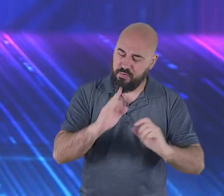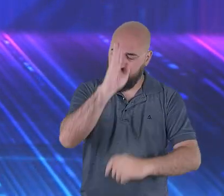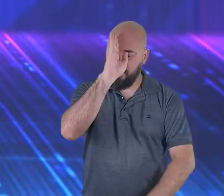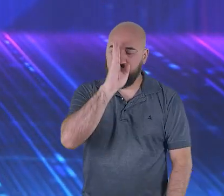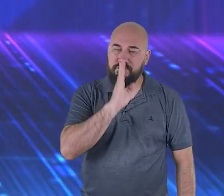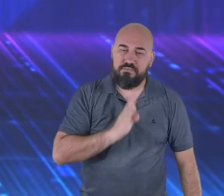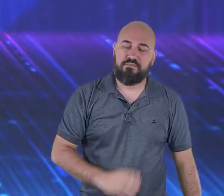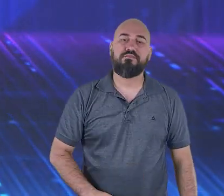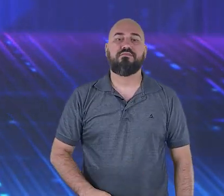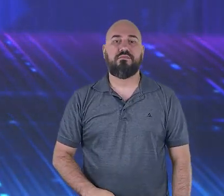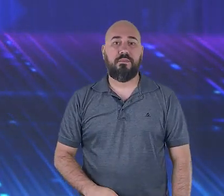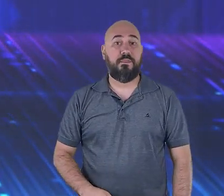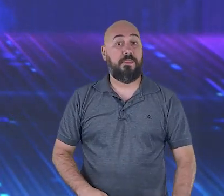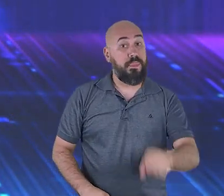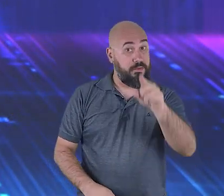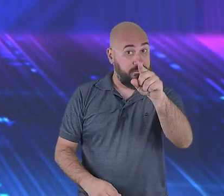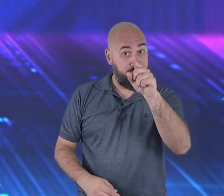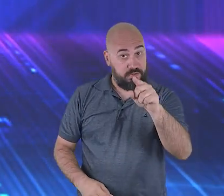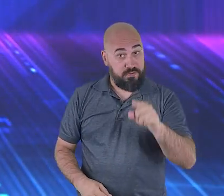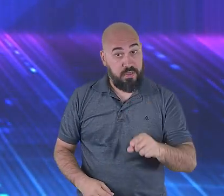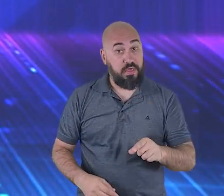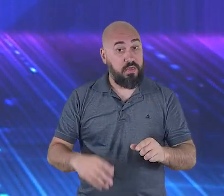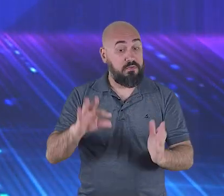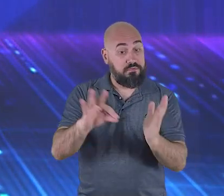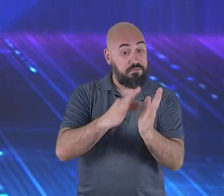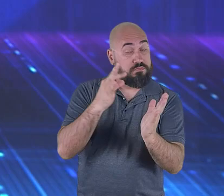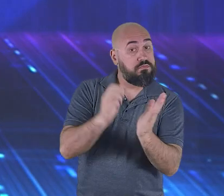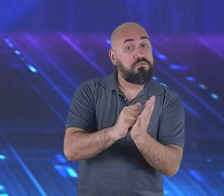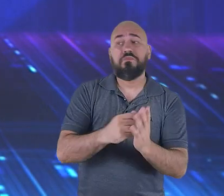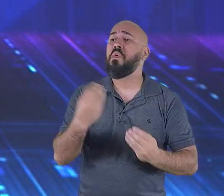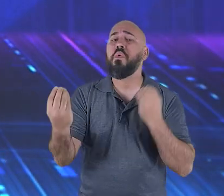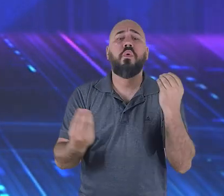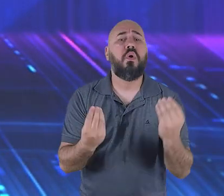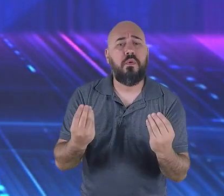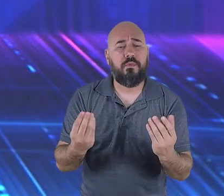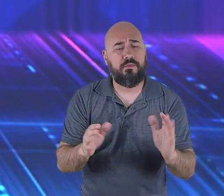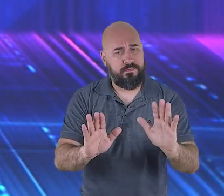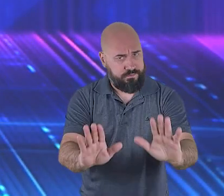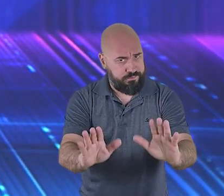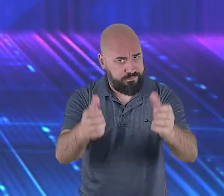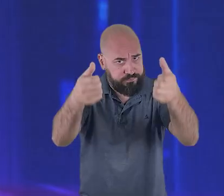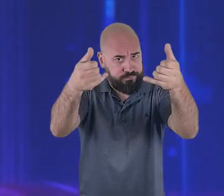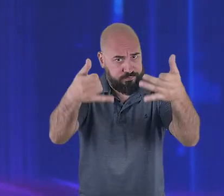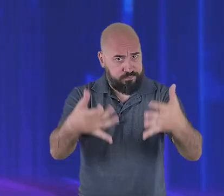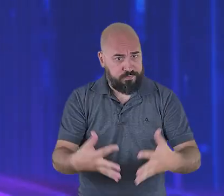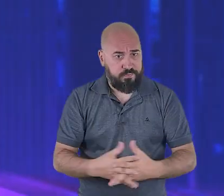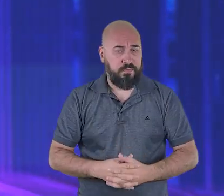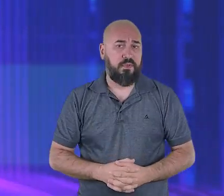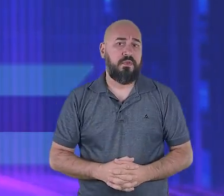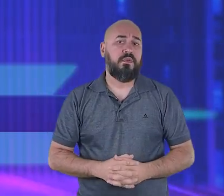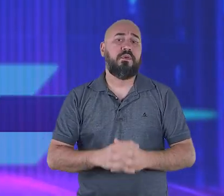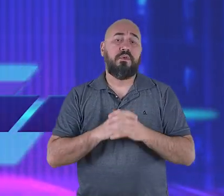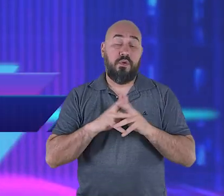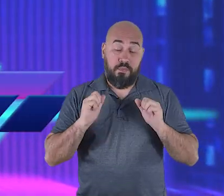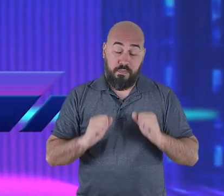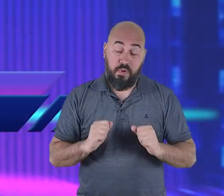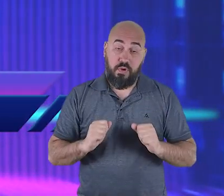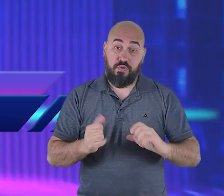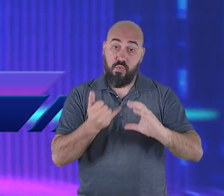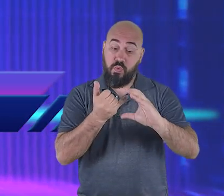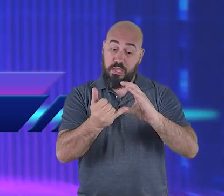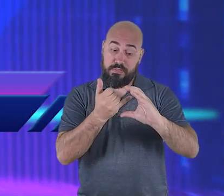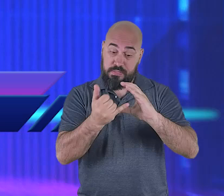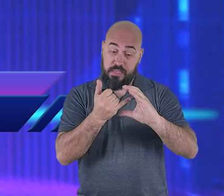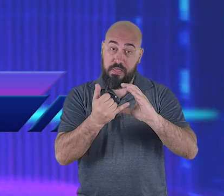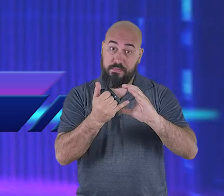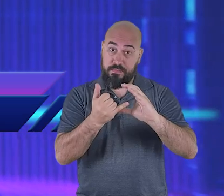abertas, tá bom? Para você ser aluno, eu já vou te contar o que você precisa fazer. Envie uma mensagem para nós pelo